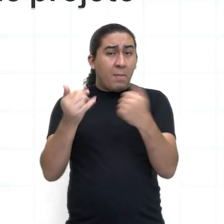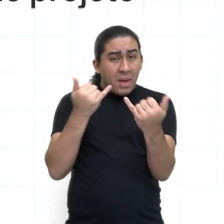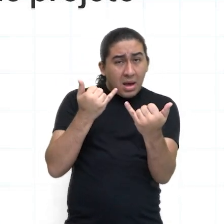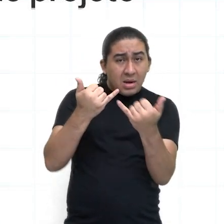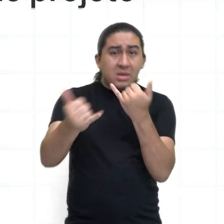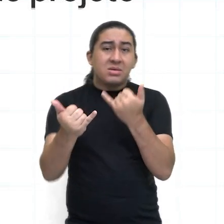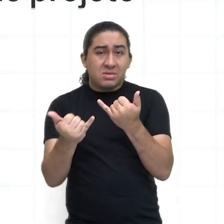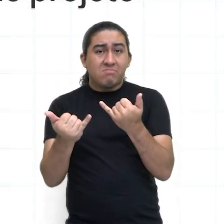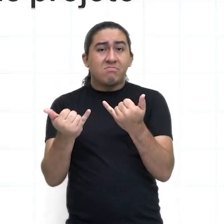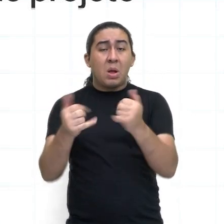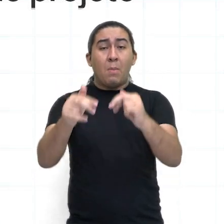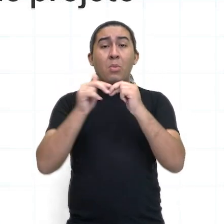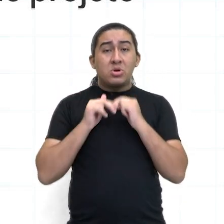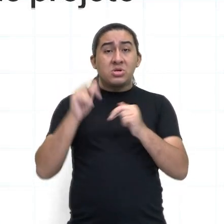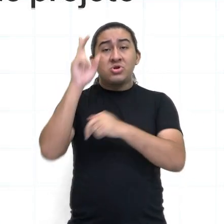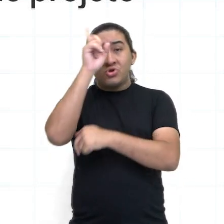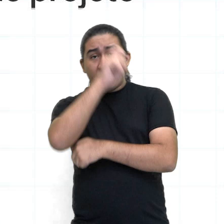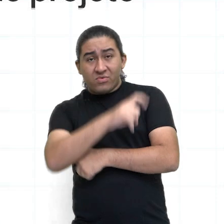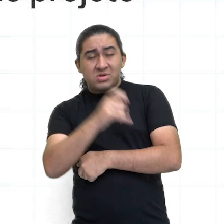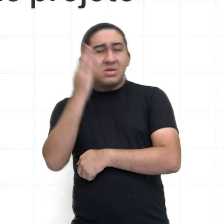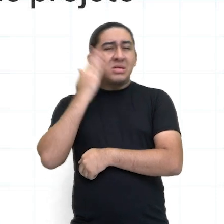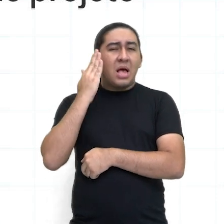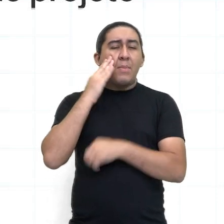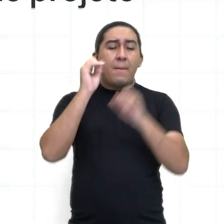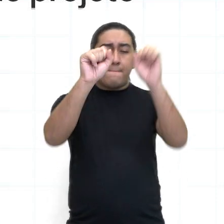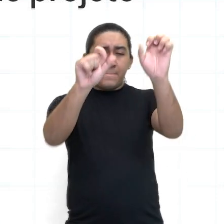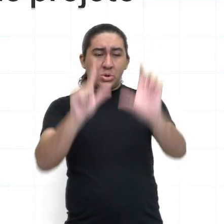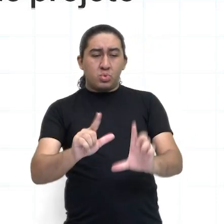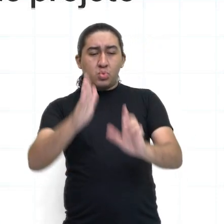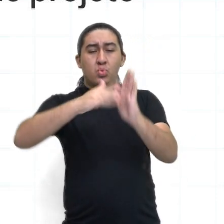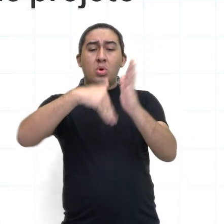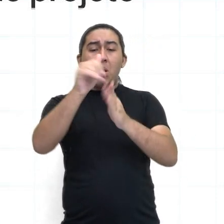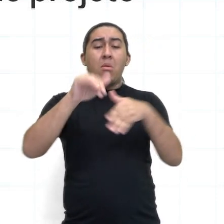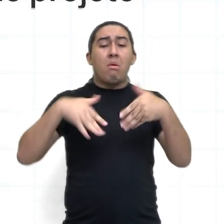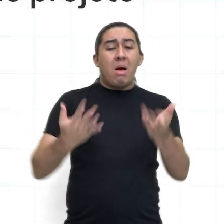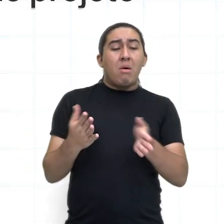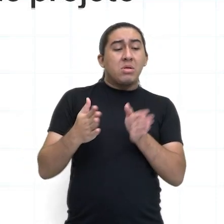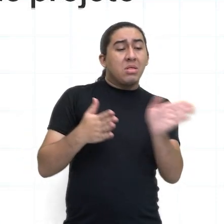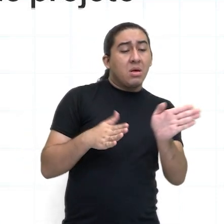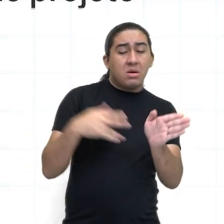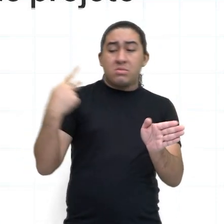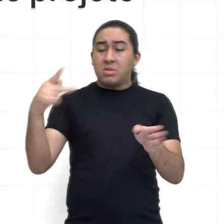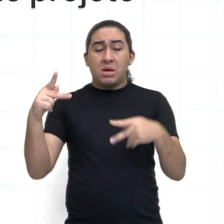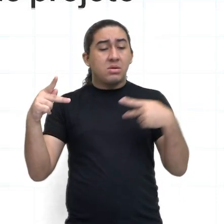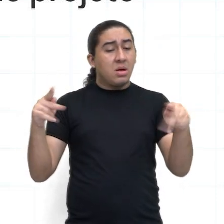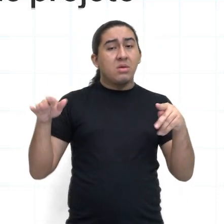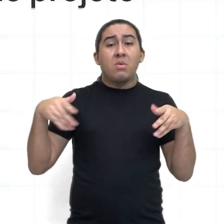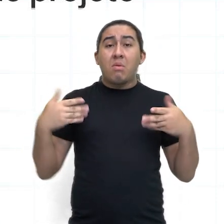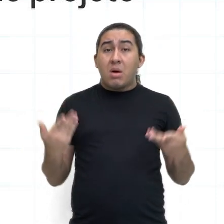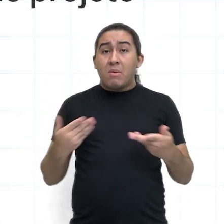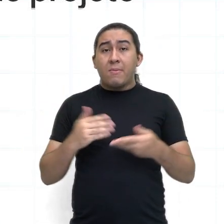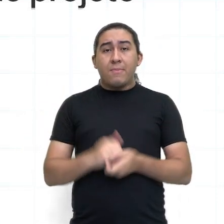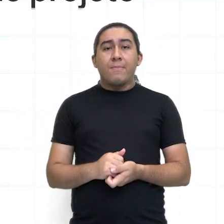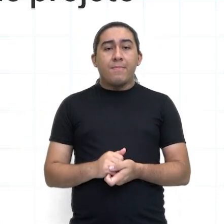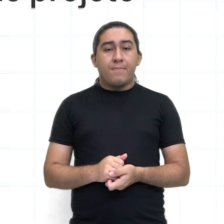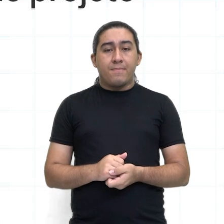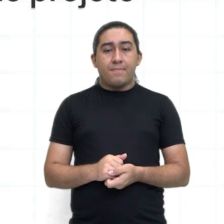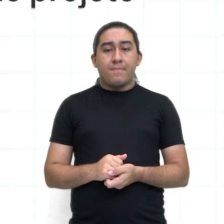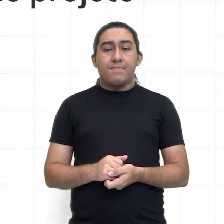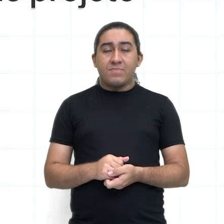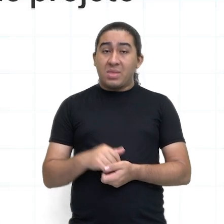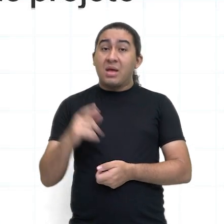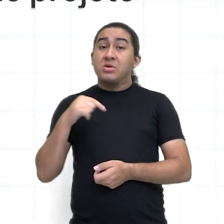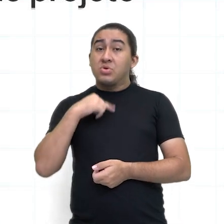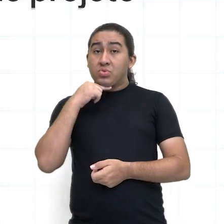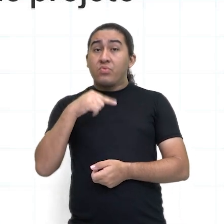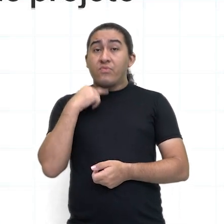de pintura, e às vezes era difícil de distinguir quem é Picasso, quem é o Braque, qual é a obra de um e de outro,